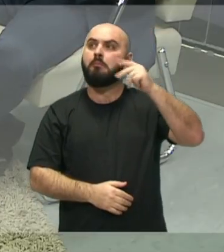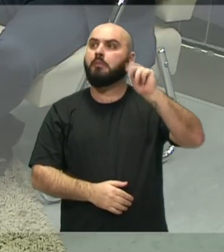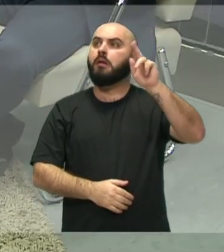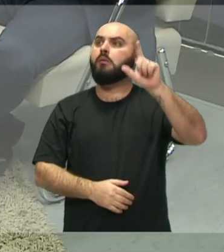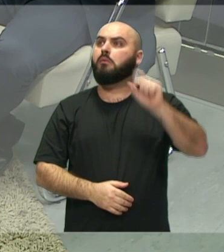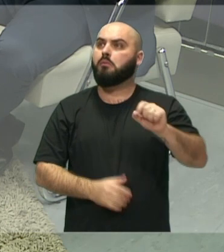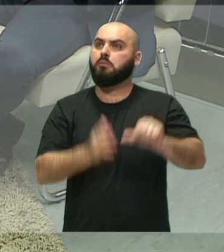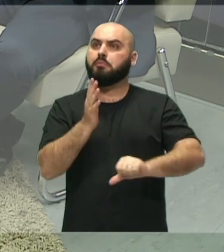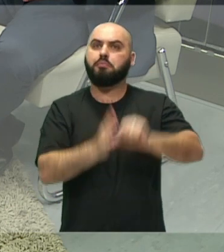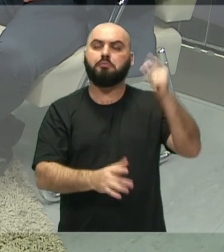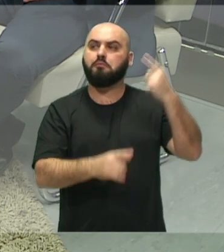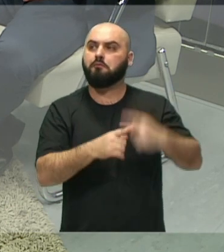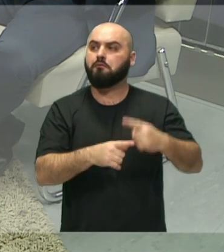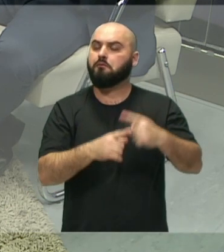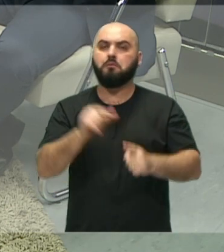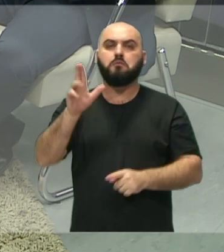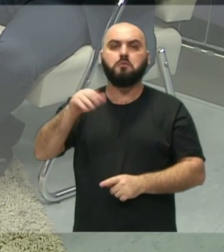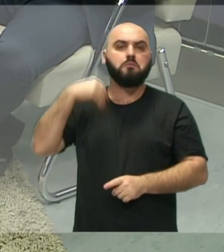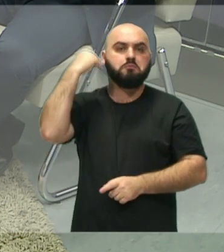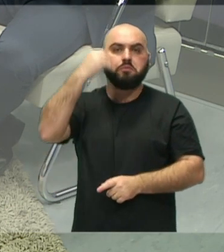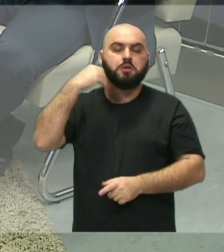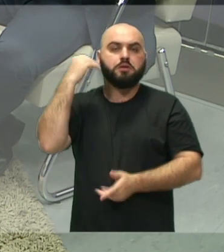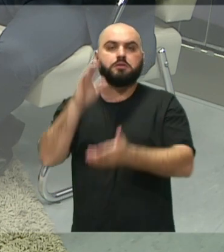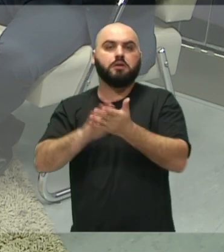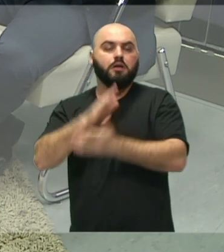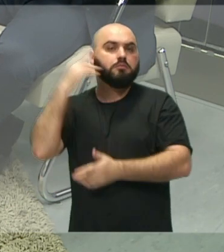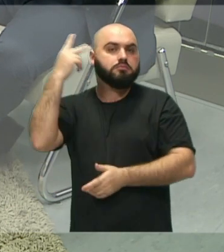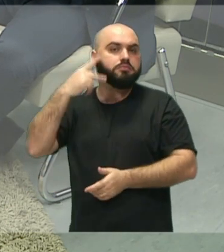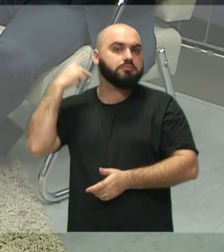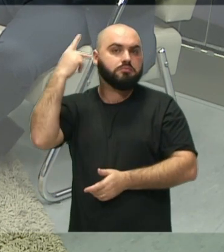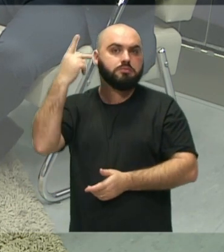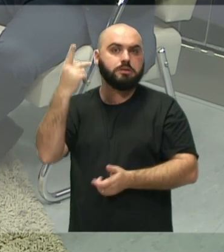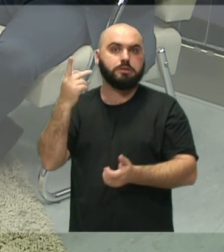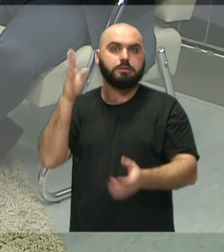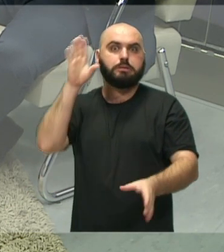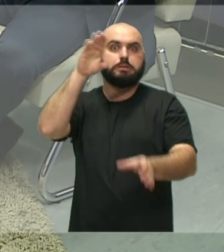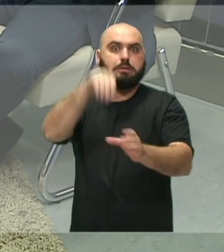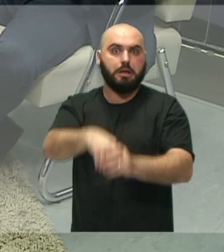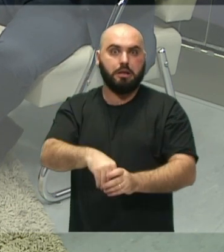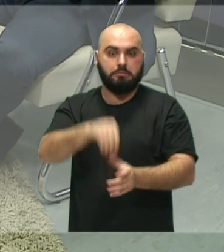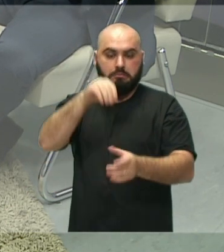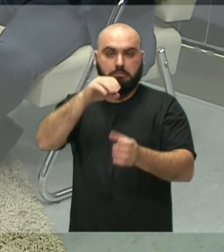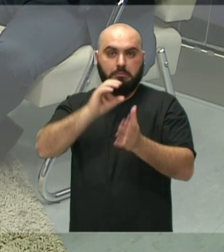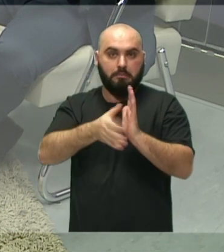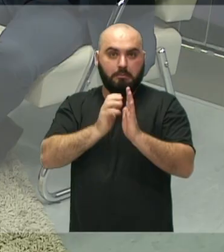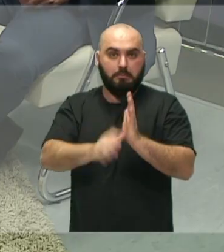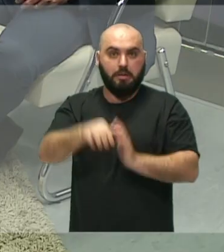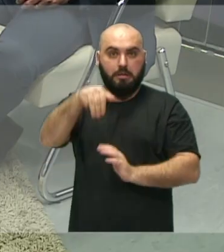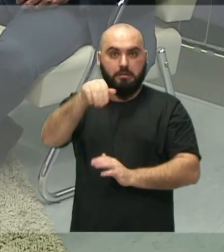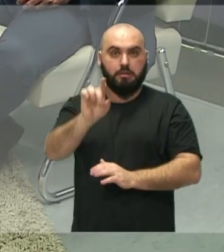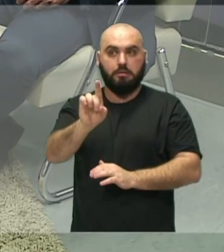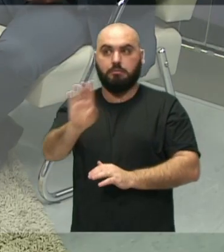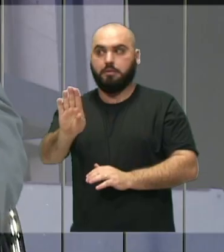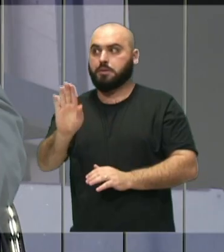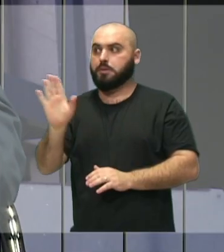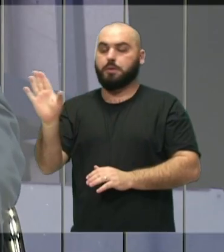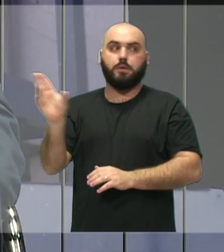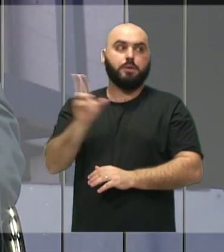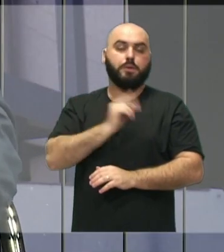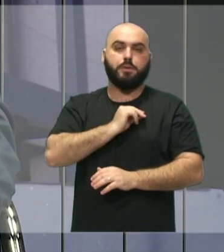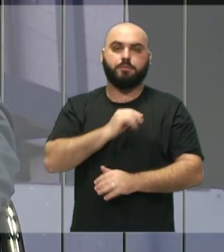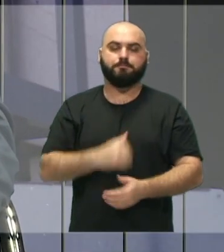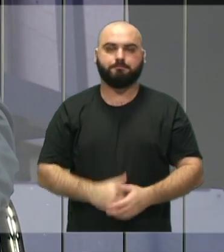uma caminhada de campanha política, carregar um peso desse dentro, né, a responsabilidade de sair candidato ao MDB. E aí veio